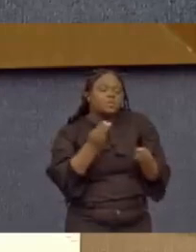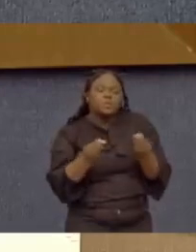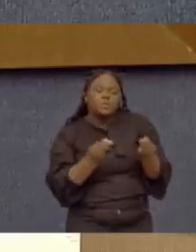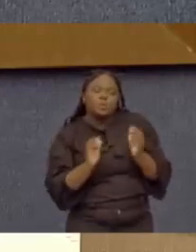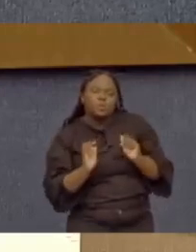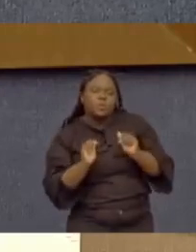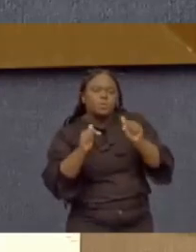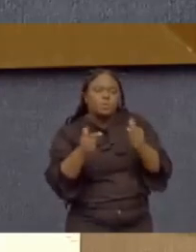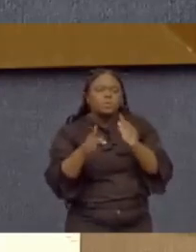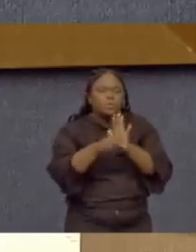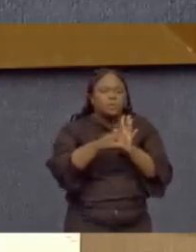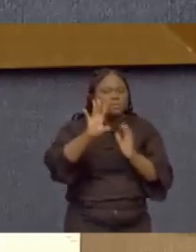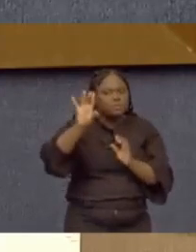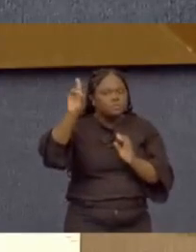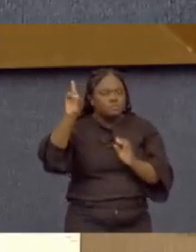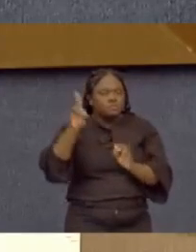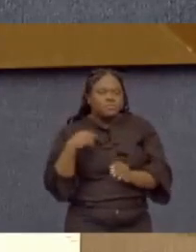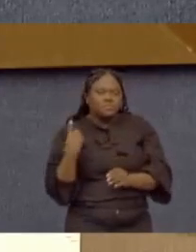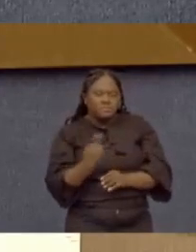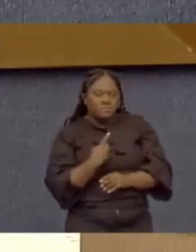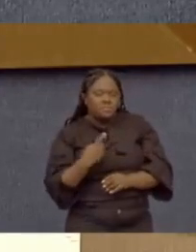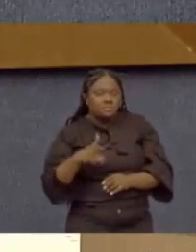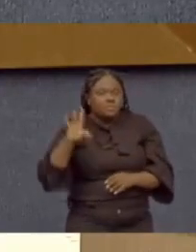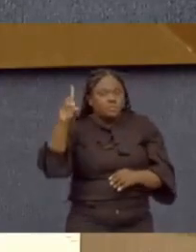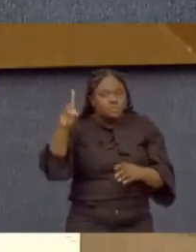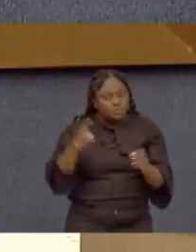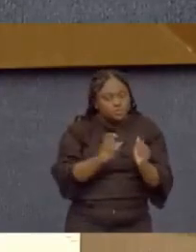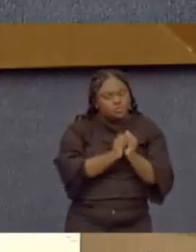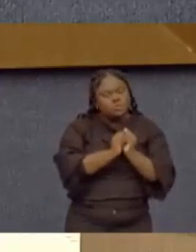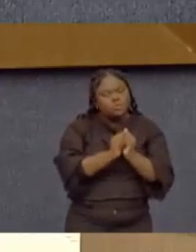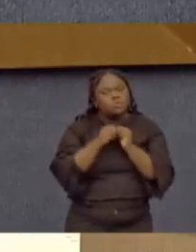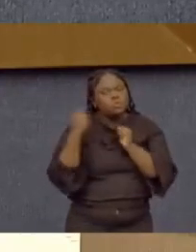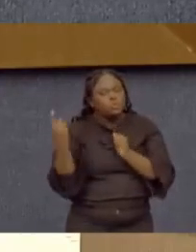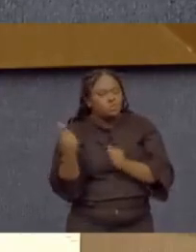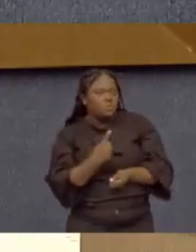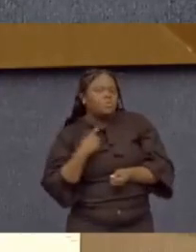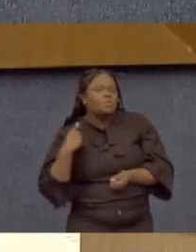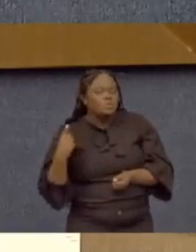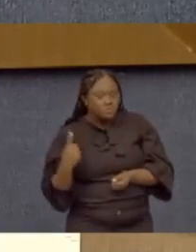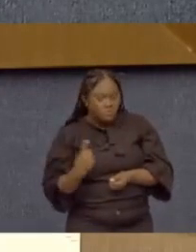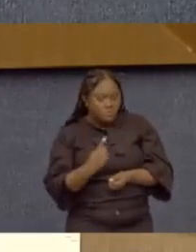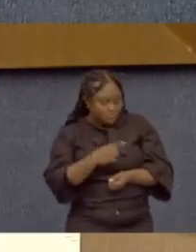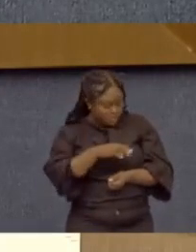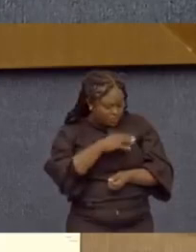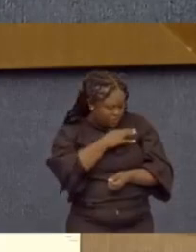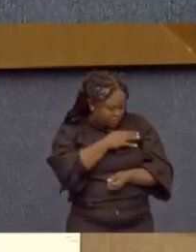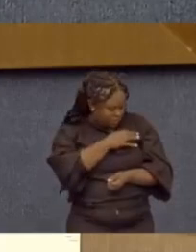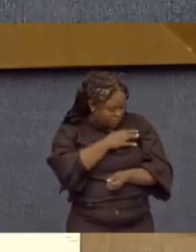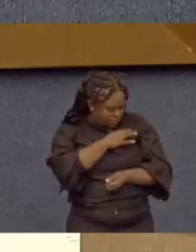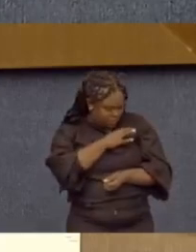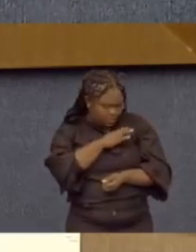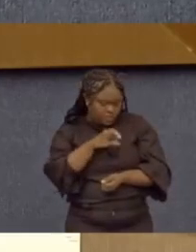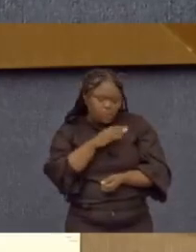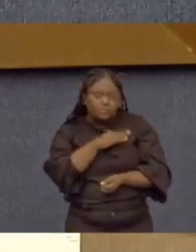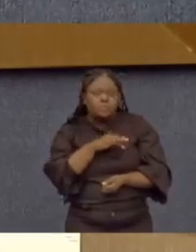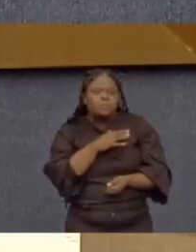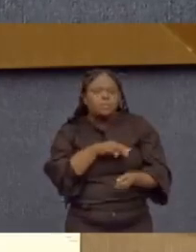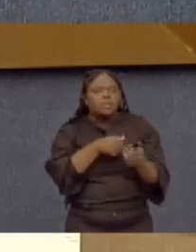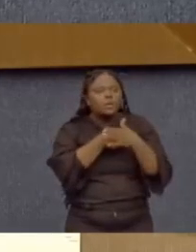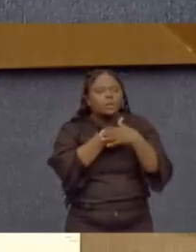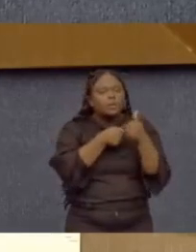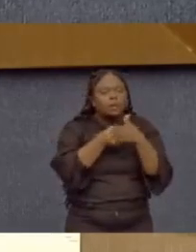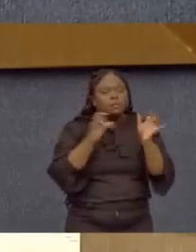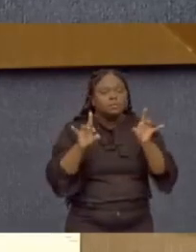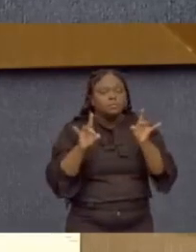ação divina está sobre nós. Deus de fato está conosco, está com nossa paróquia. Com especial carinho, eu